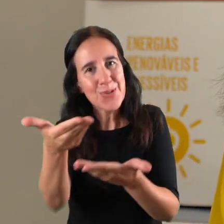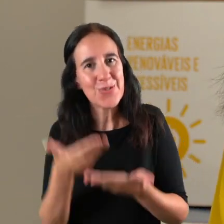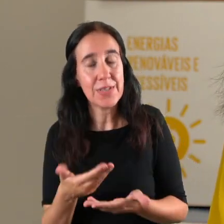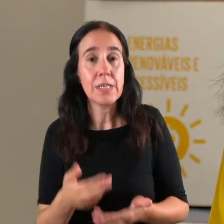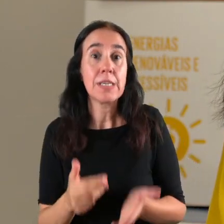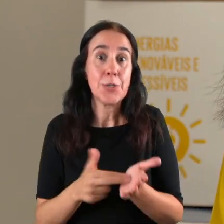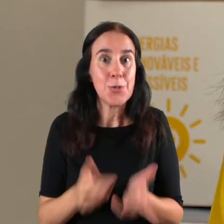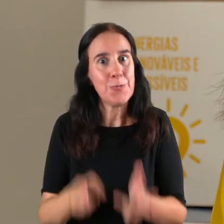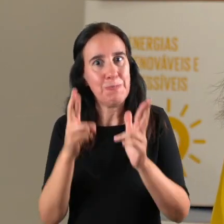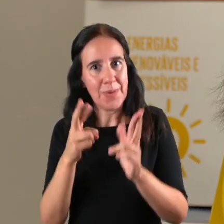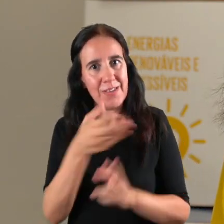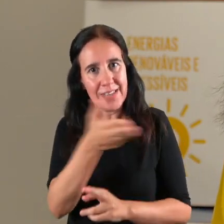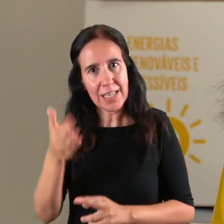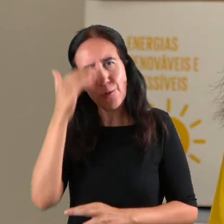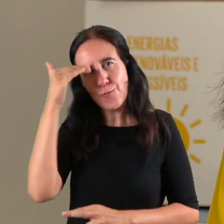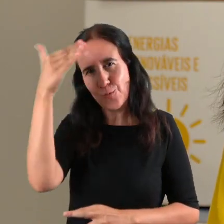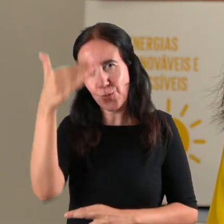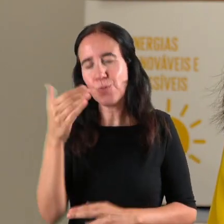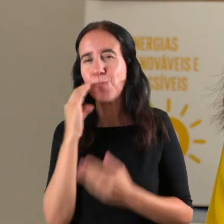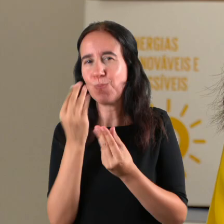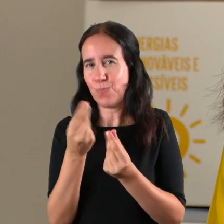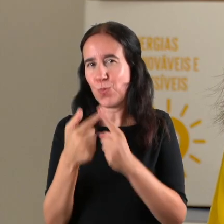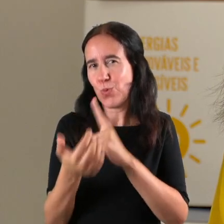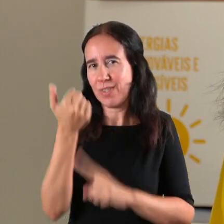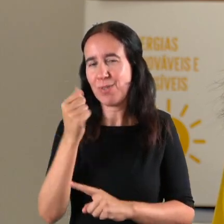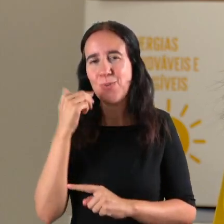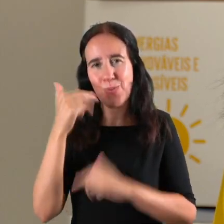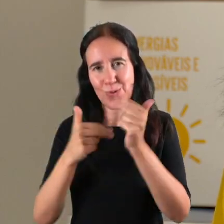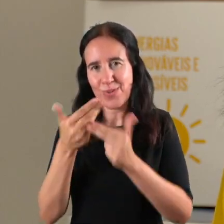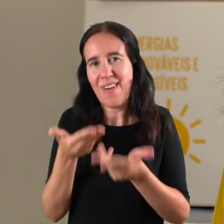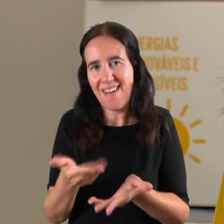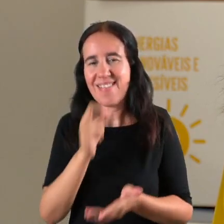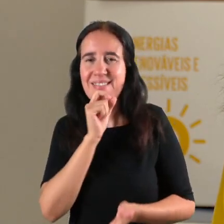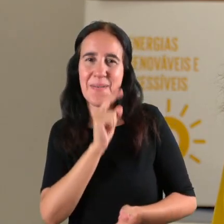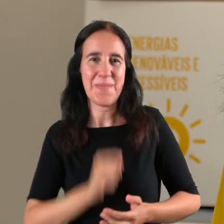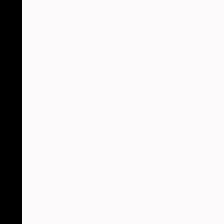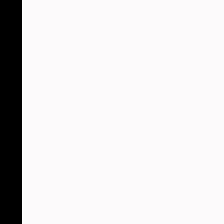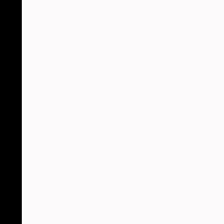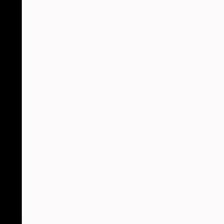boas-vindas e espero e desejo que consigam aqui construir um futuro de sucesso.